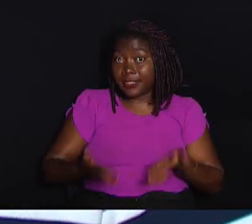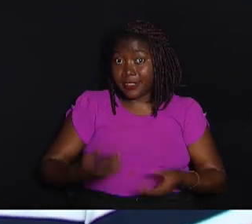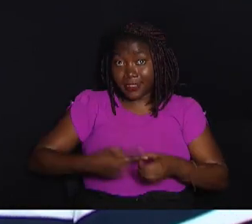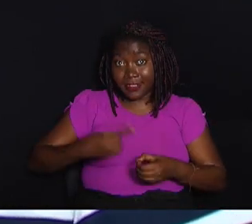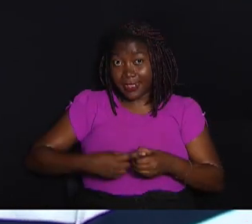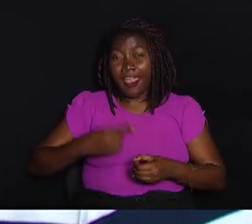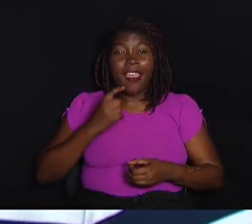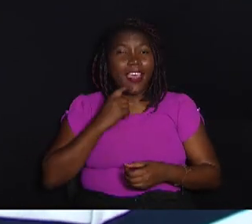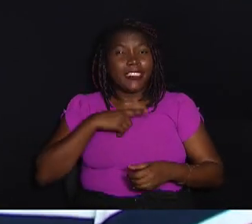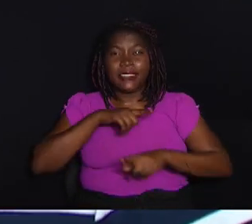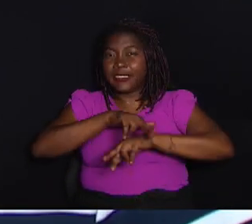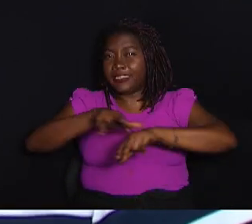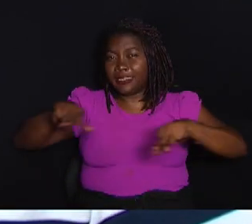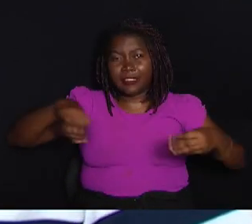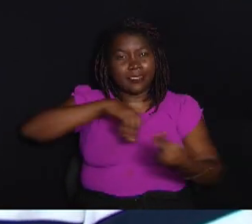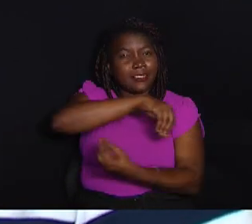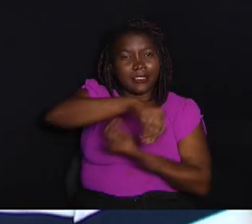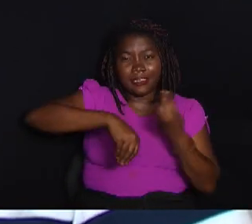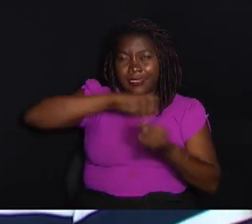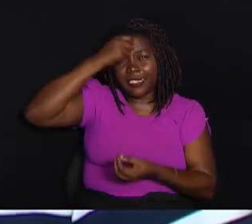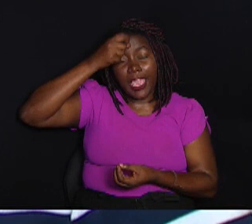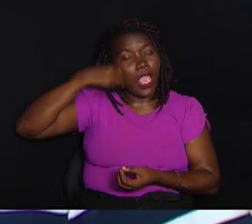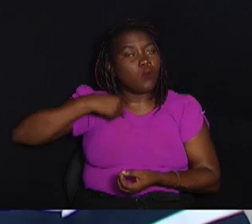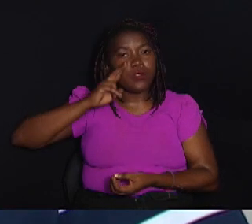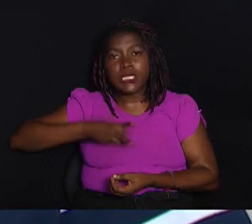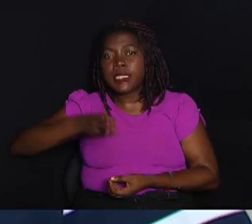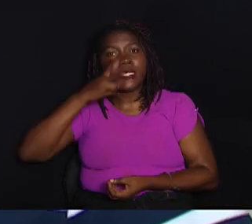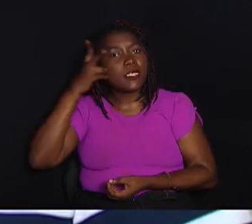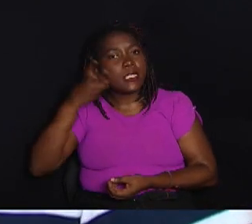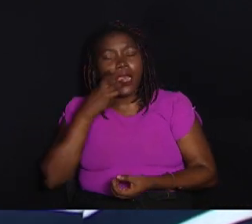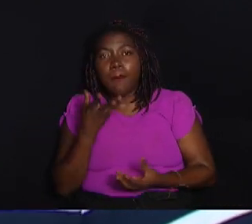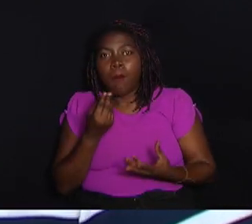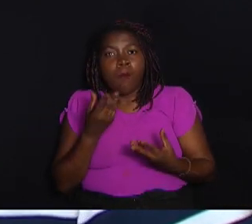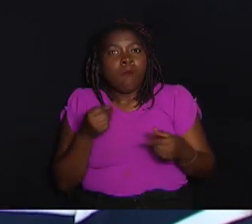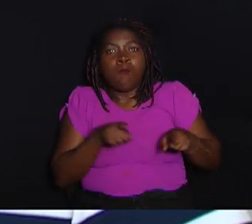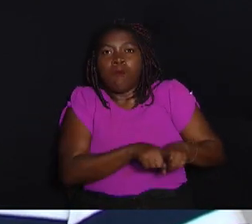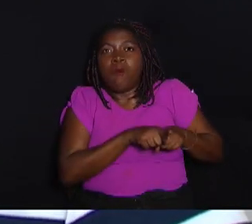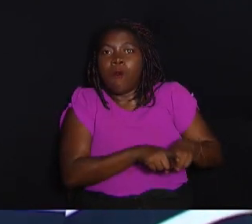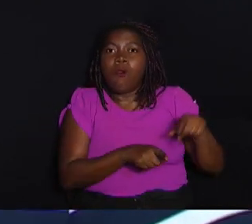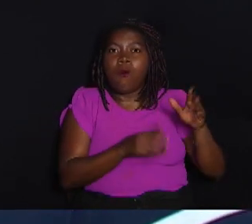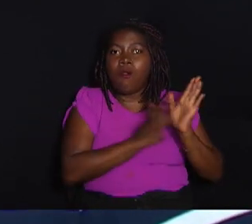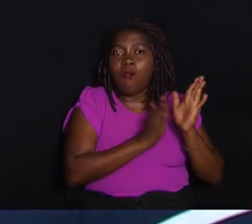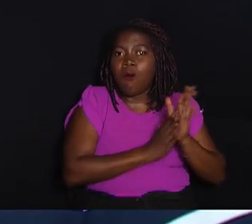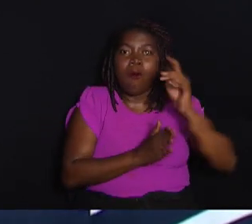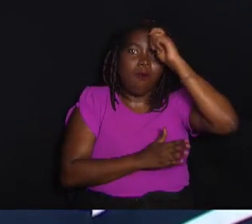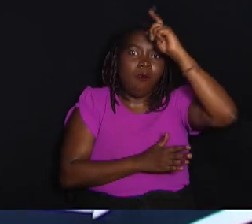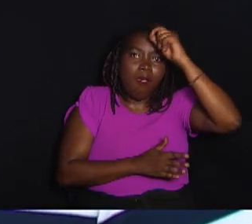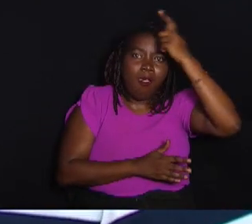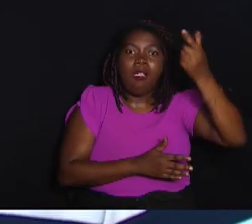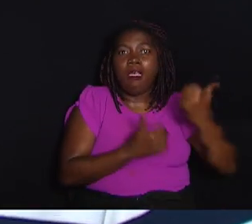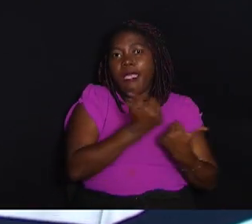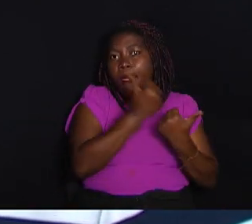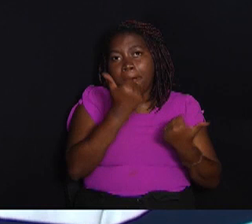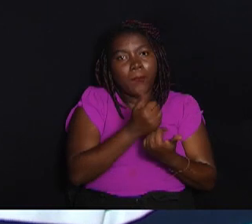uma diversidade cultural enorme eu sempre fui um vereador muito vinculado a essa pauta da cultura do Apoio às atividades culturais